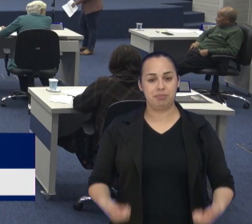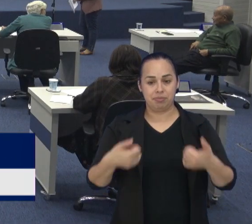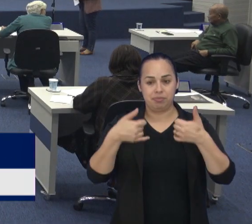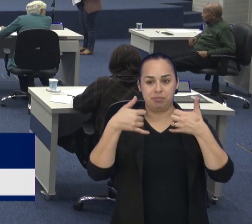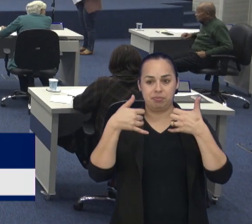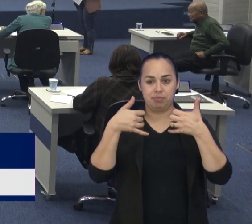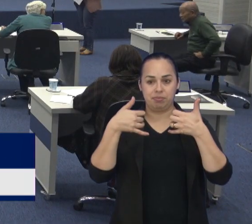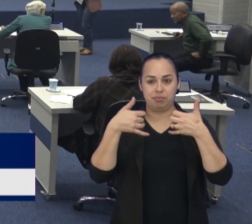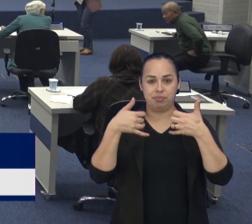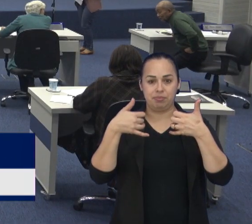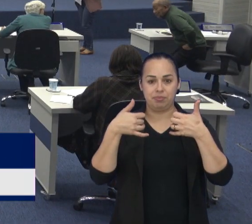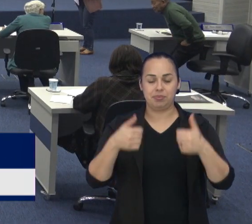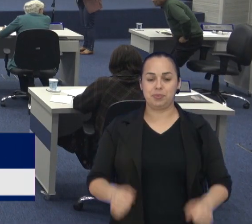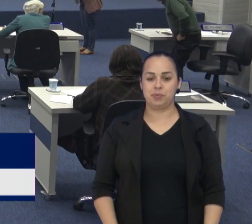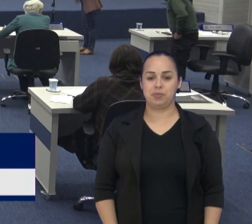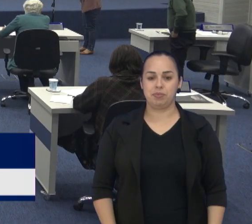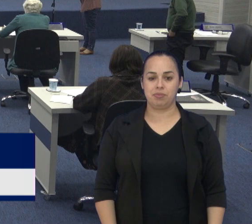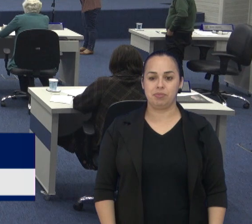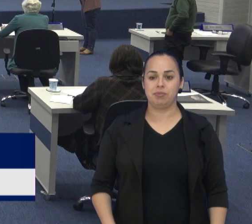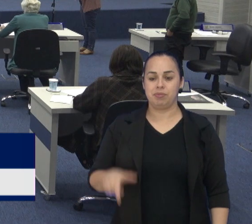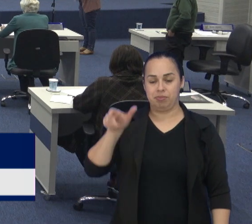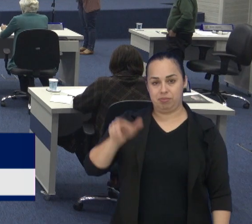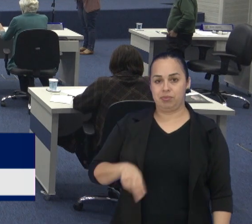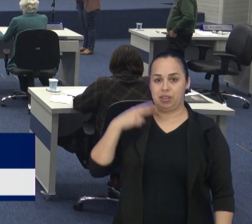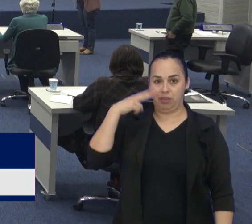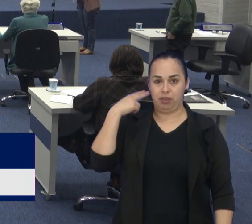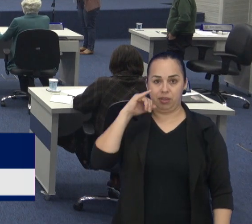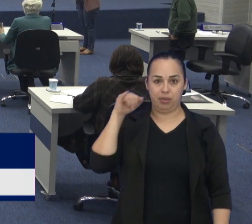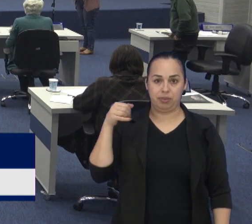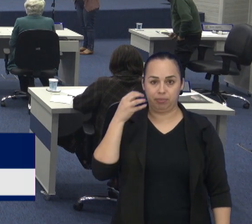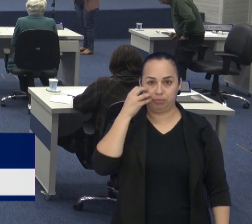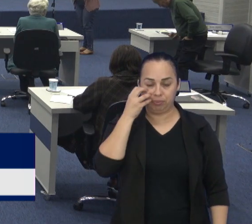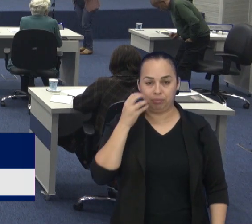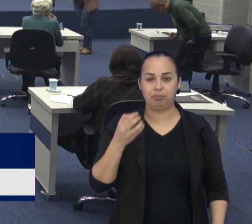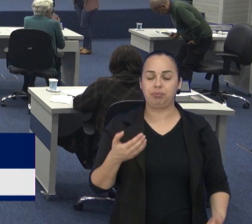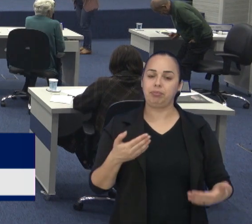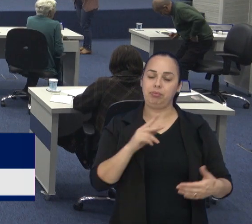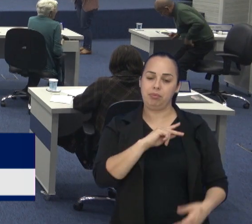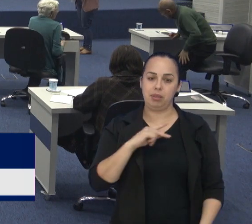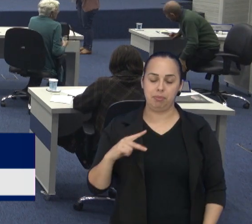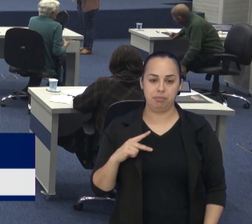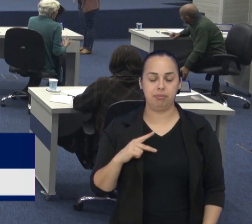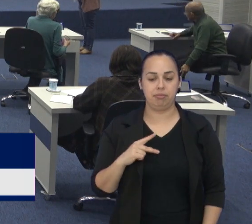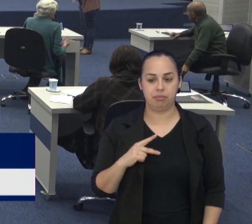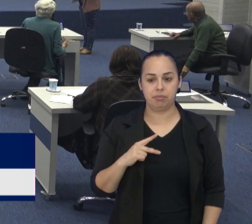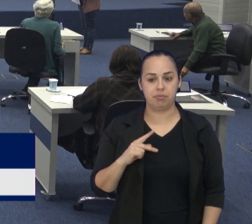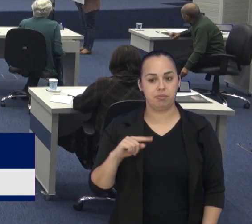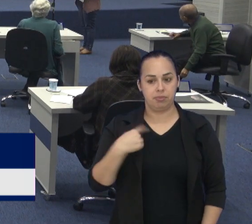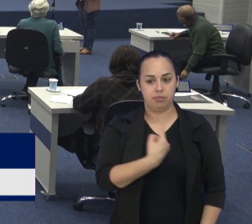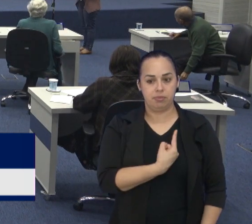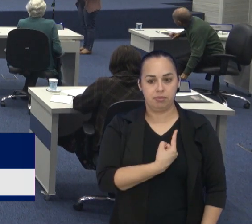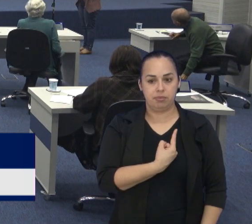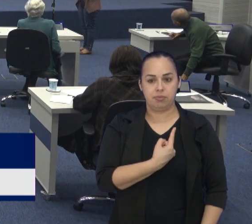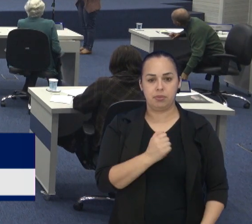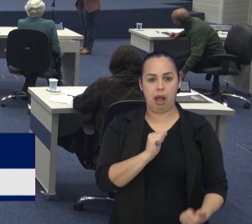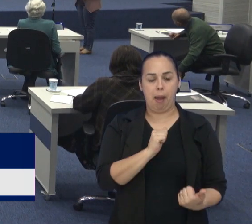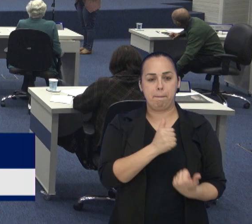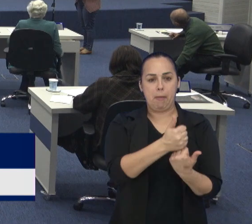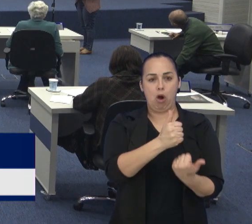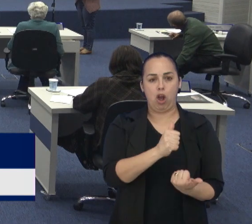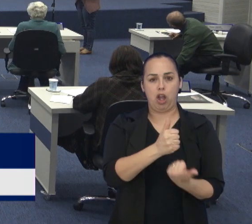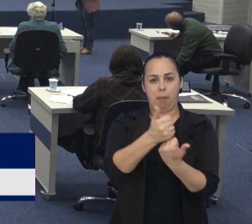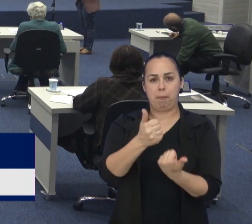Justificativa. A vereadora Juliana Fraga. Senhor presidente, a gente costuma apoiar todas